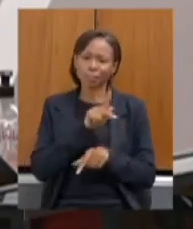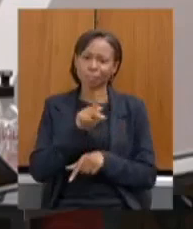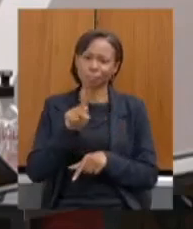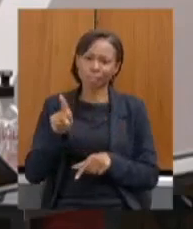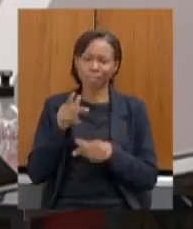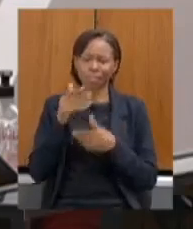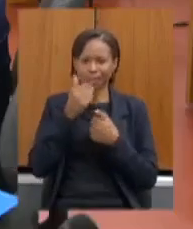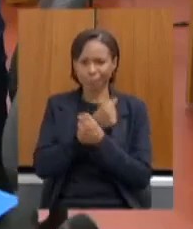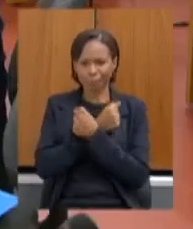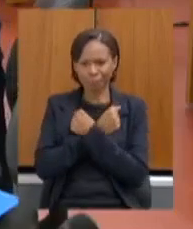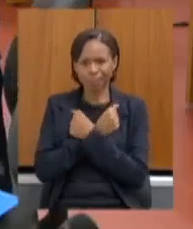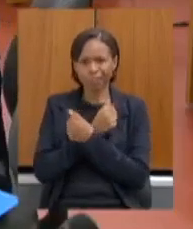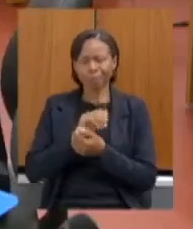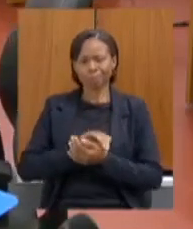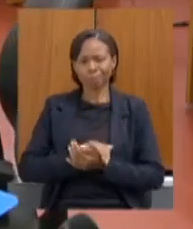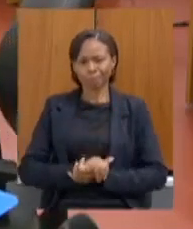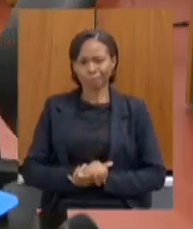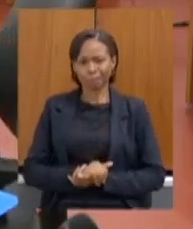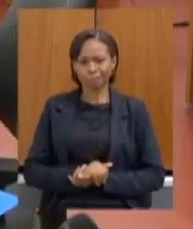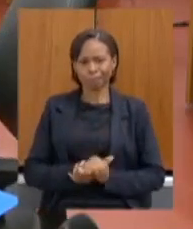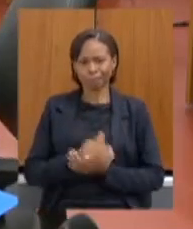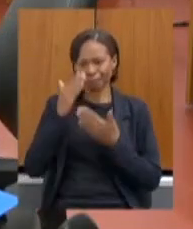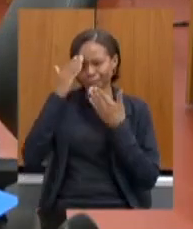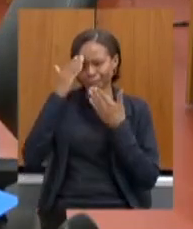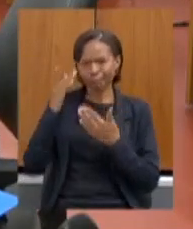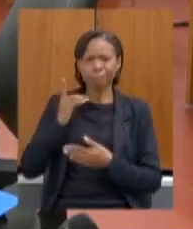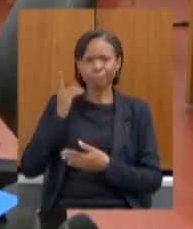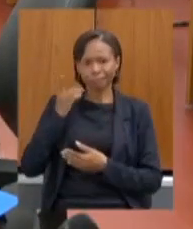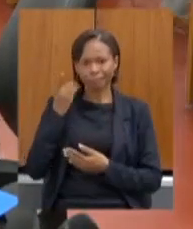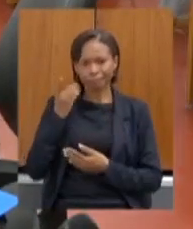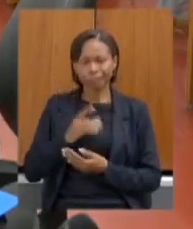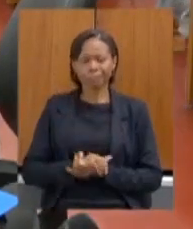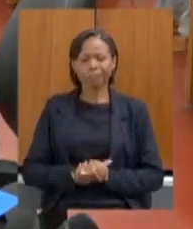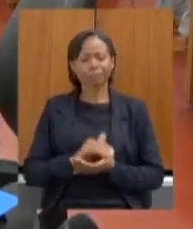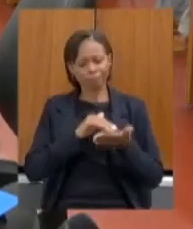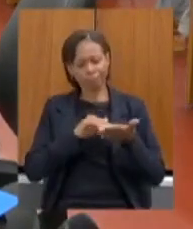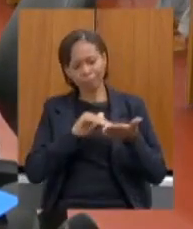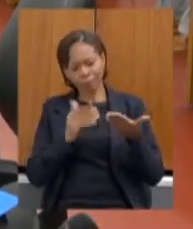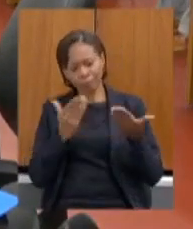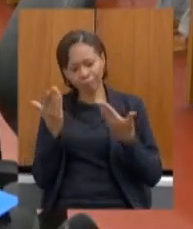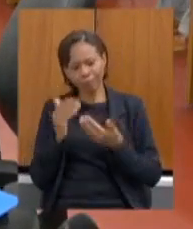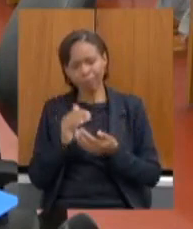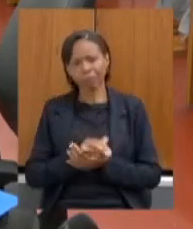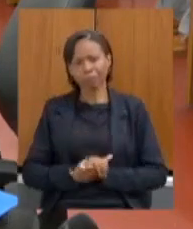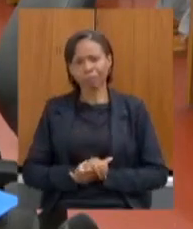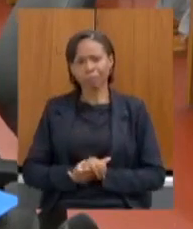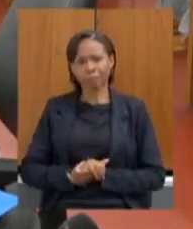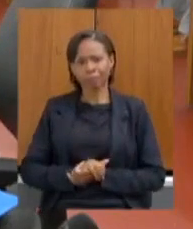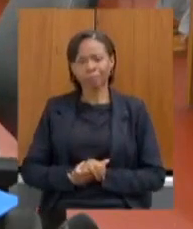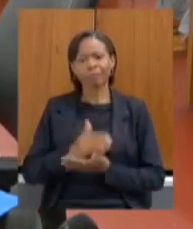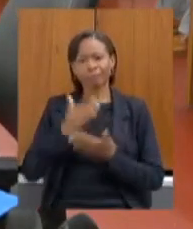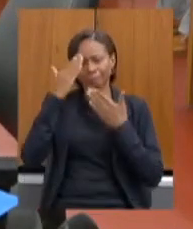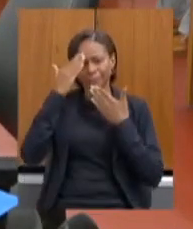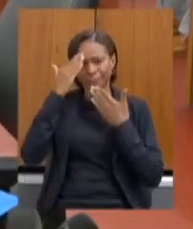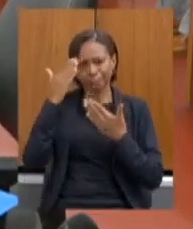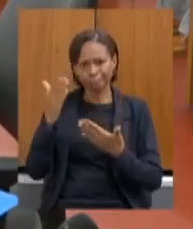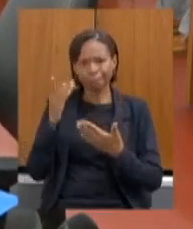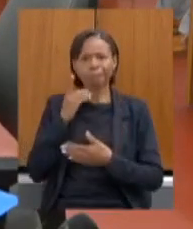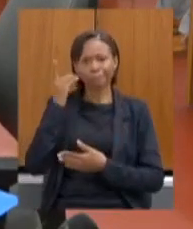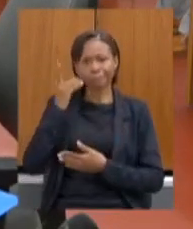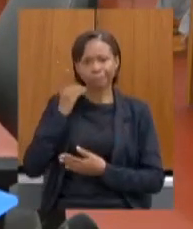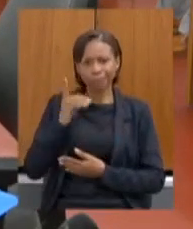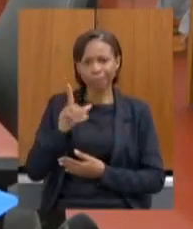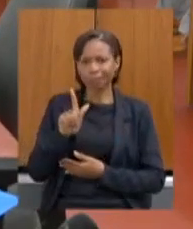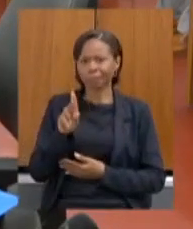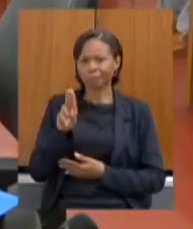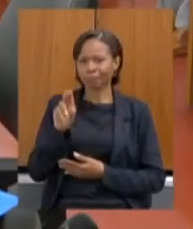deputado às ordens. Obrigado, deputado. Com a fala, secretário Igor. Muito obrigado, deputado Gustavo